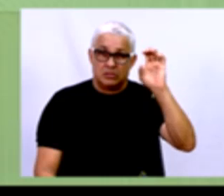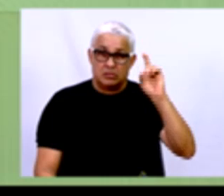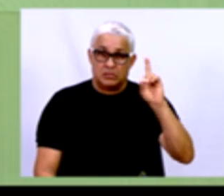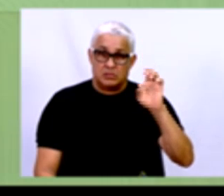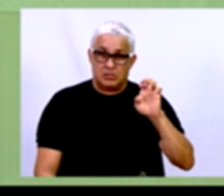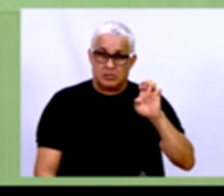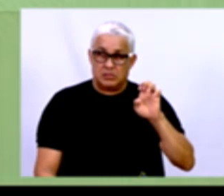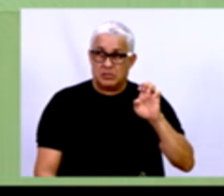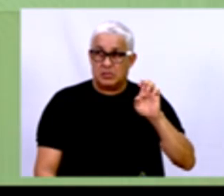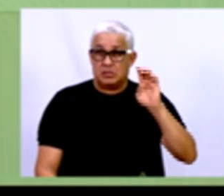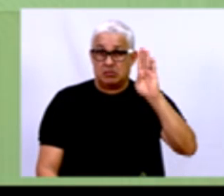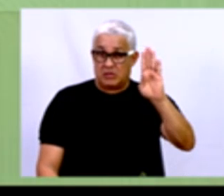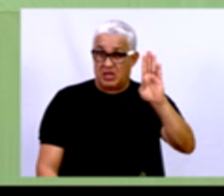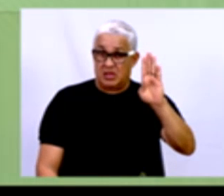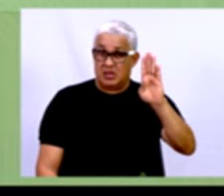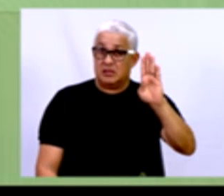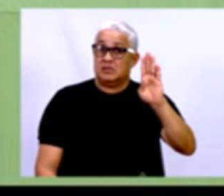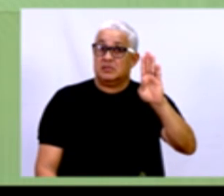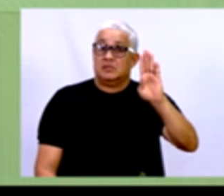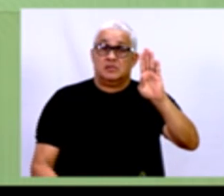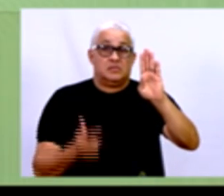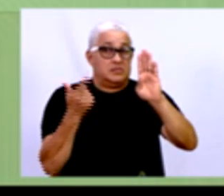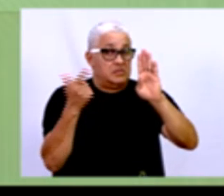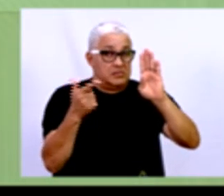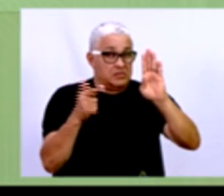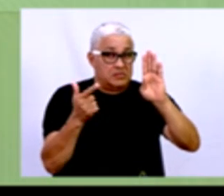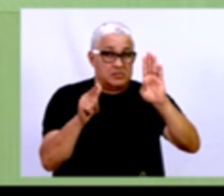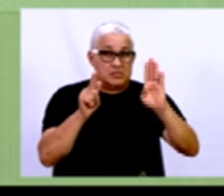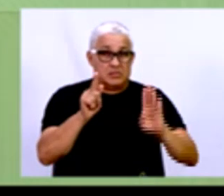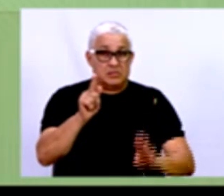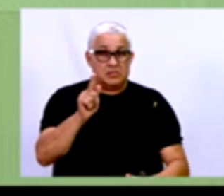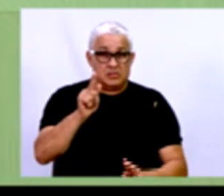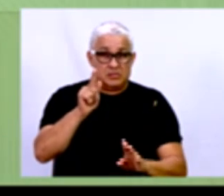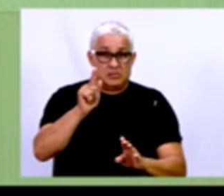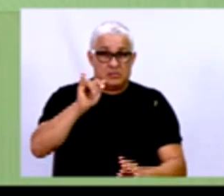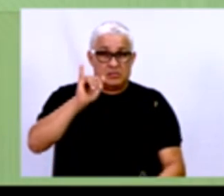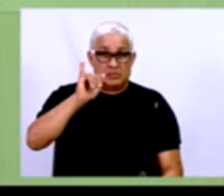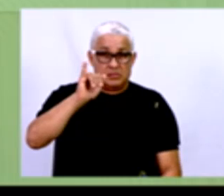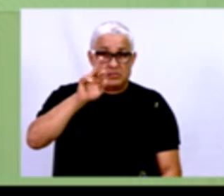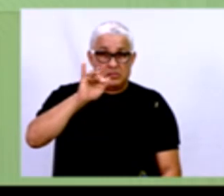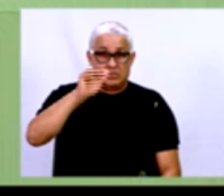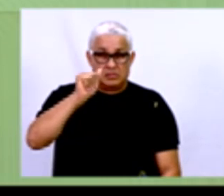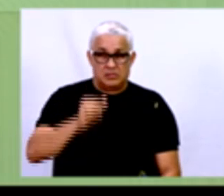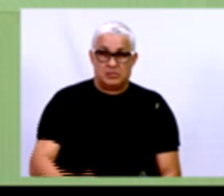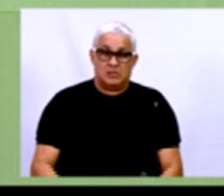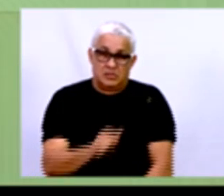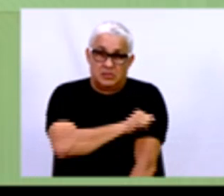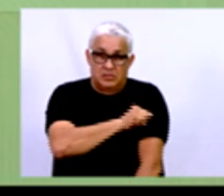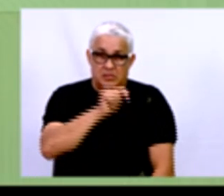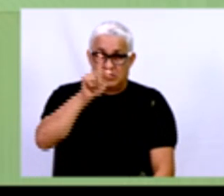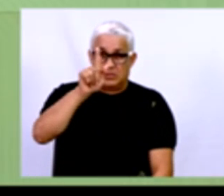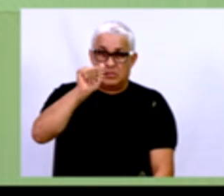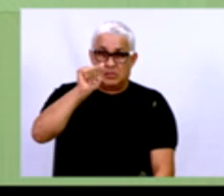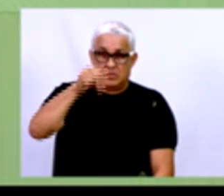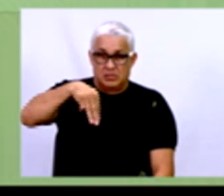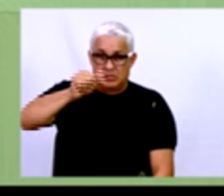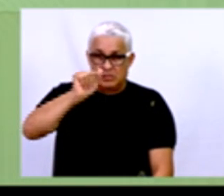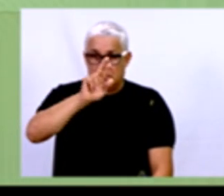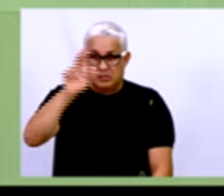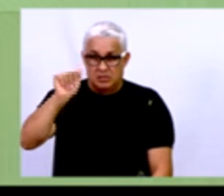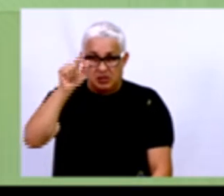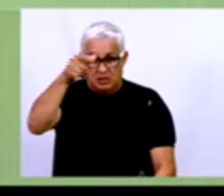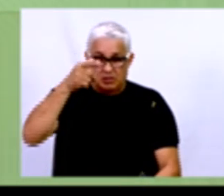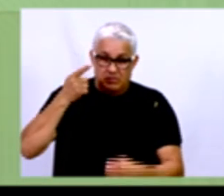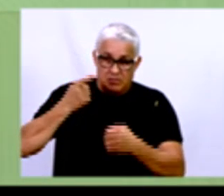alternativa B. Alternativa B, foi a resposta do aluno Gamarra, lá de Espigão do